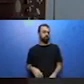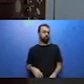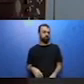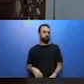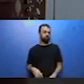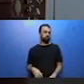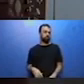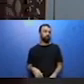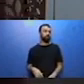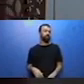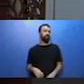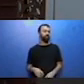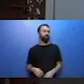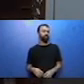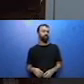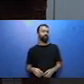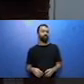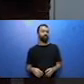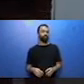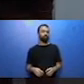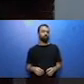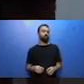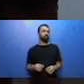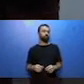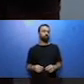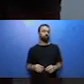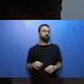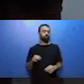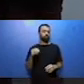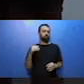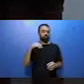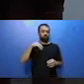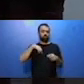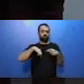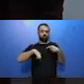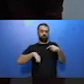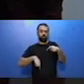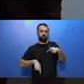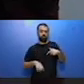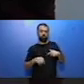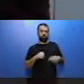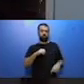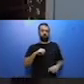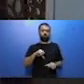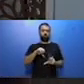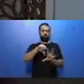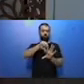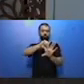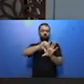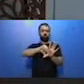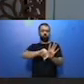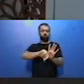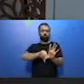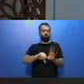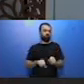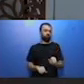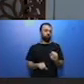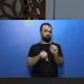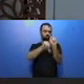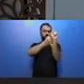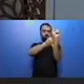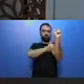Parou um pouquinho? As fibras presentes nos cereais. Olha lá, os cereais, o que eu tenho lá?